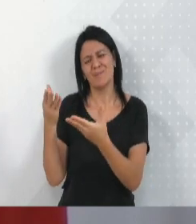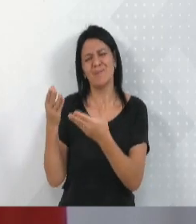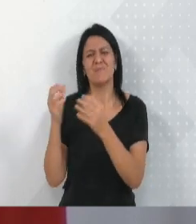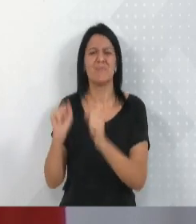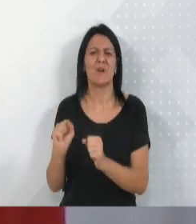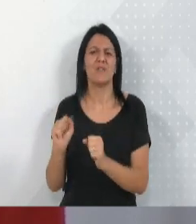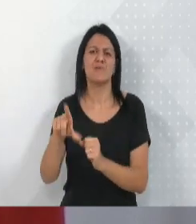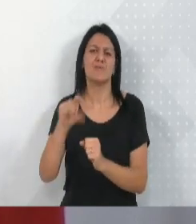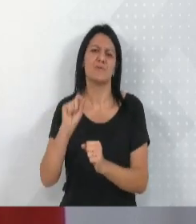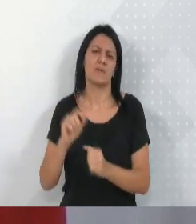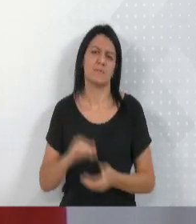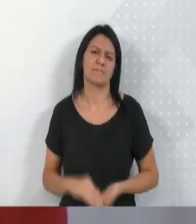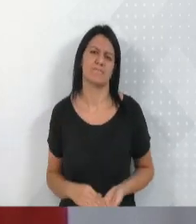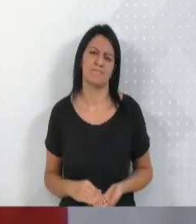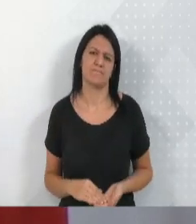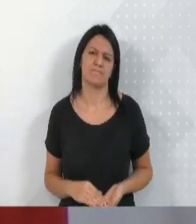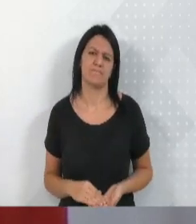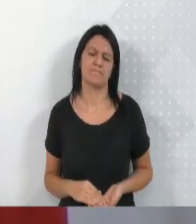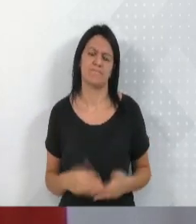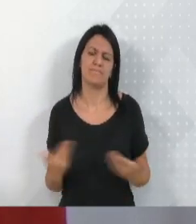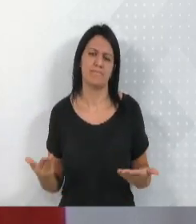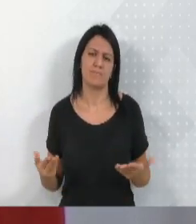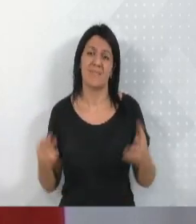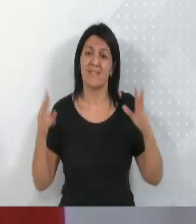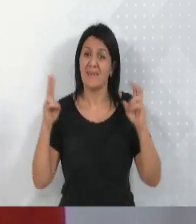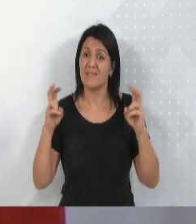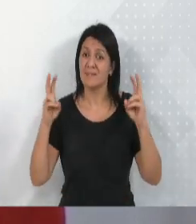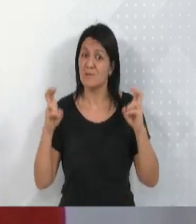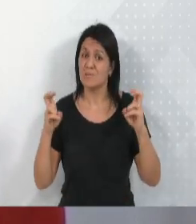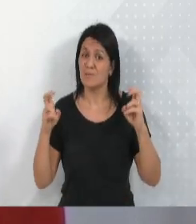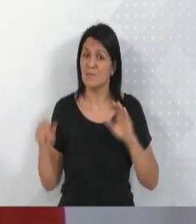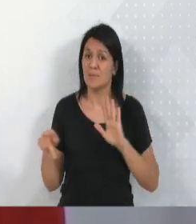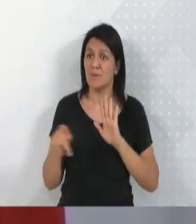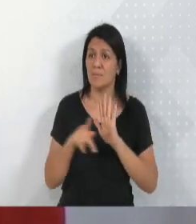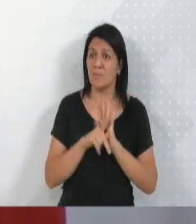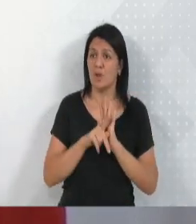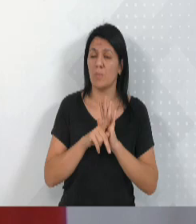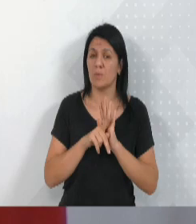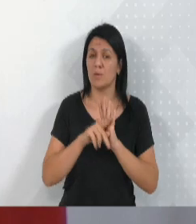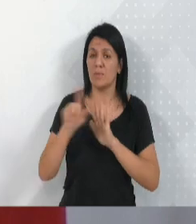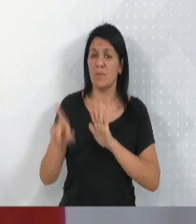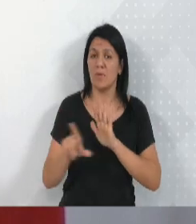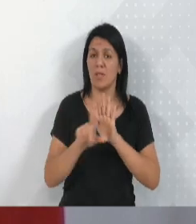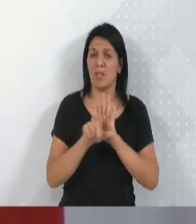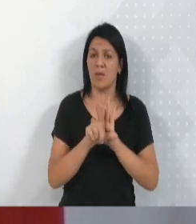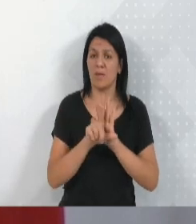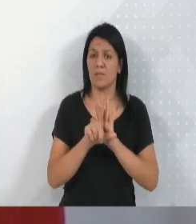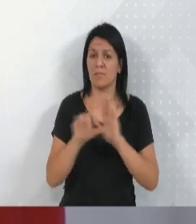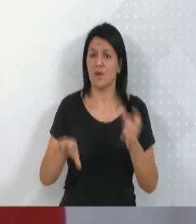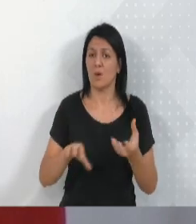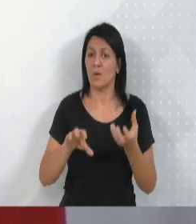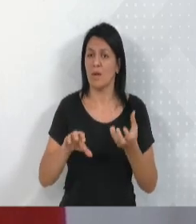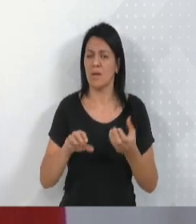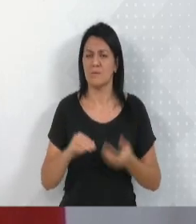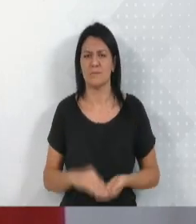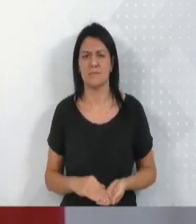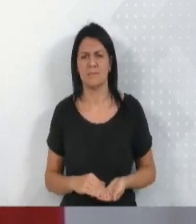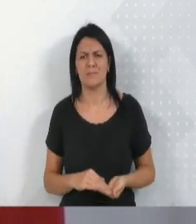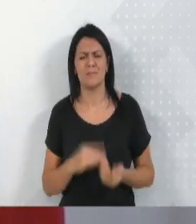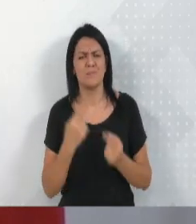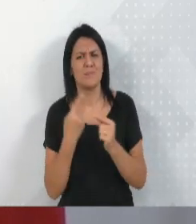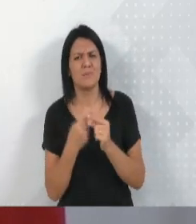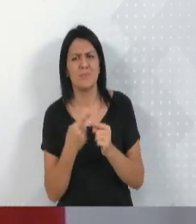a mão. Esse assunto compete ao Poder Legislativo. Por que o